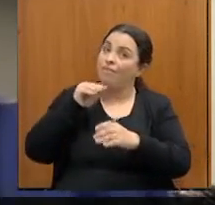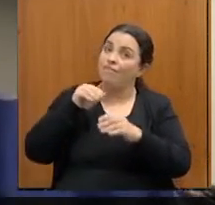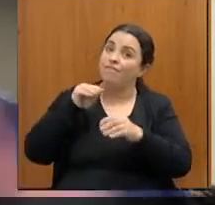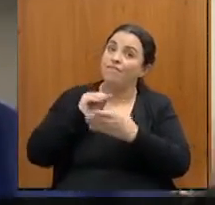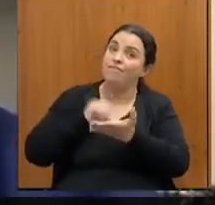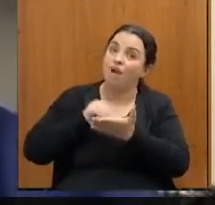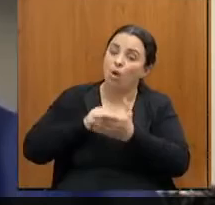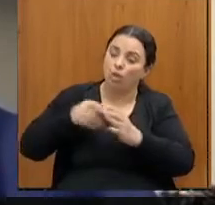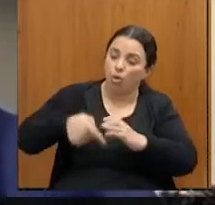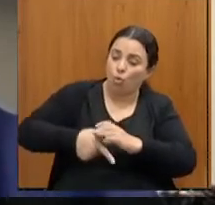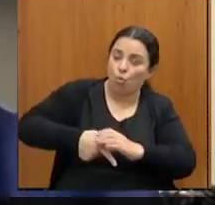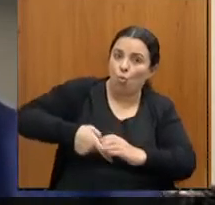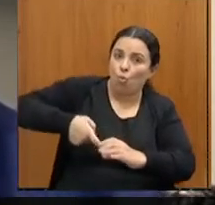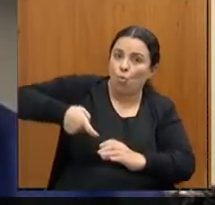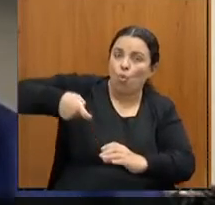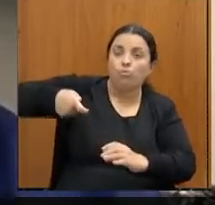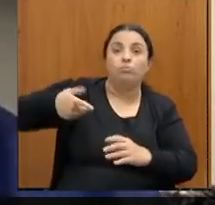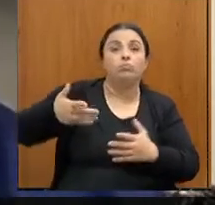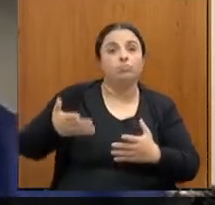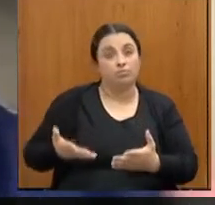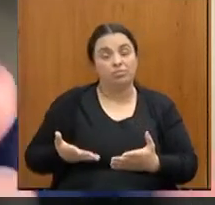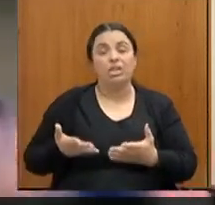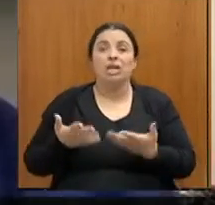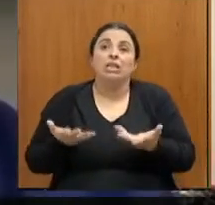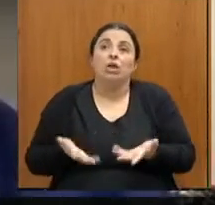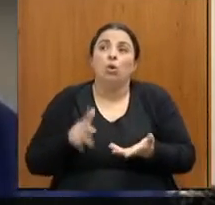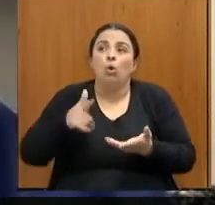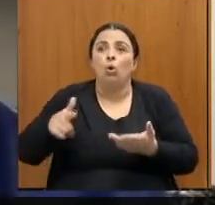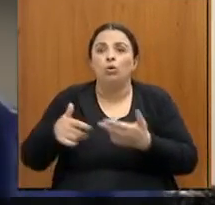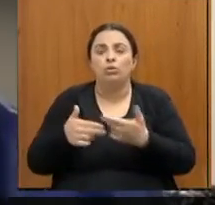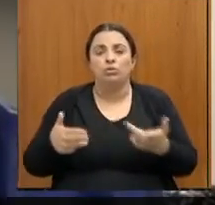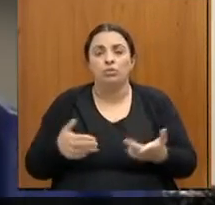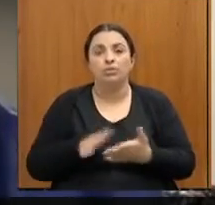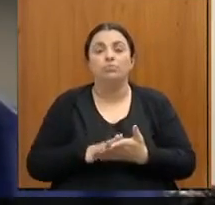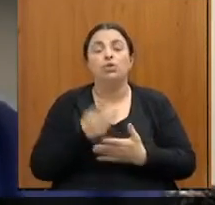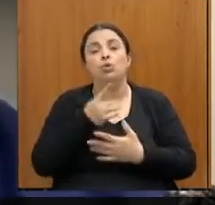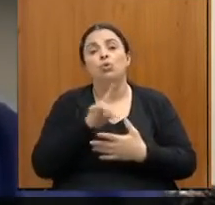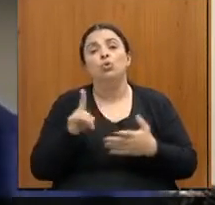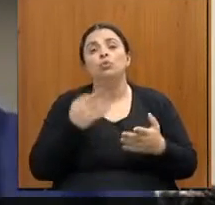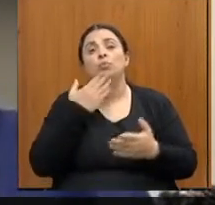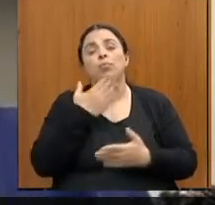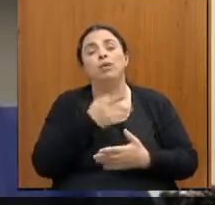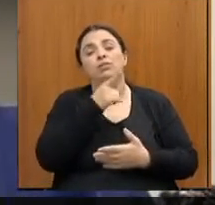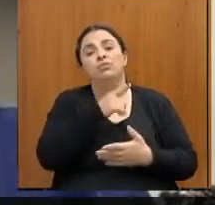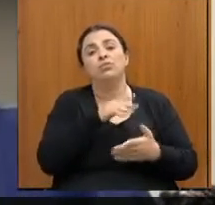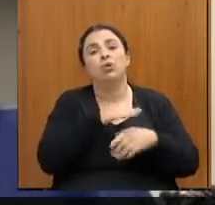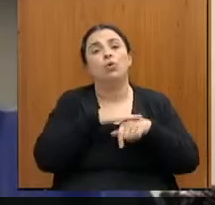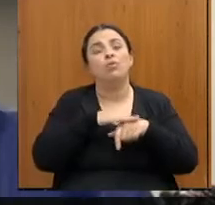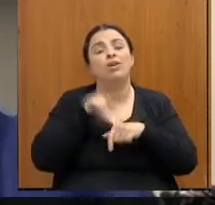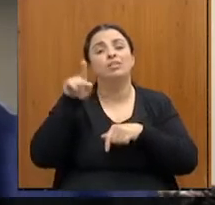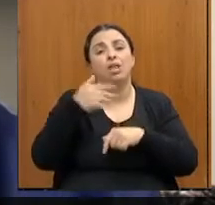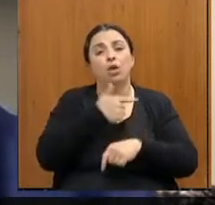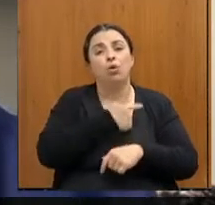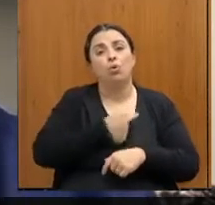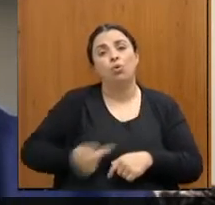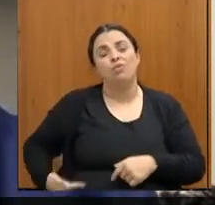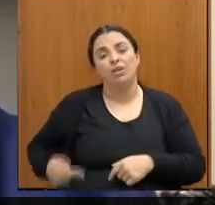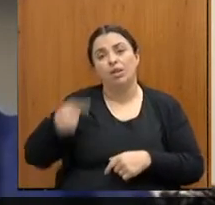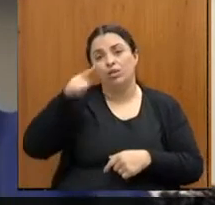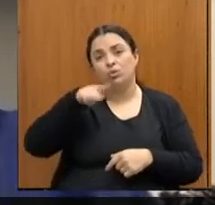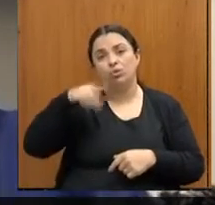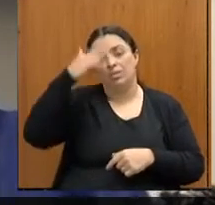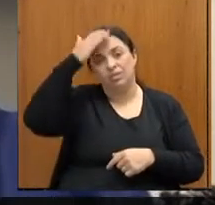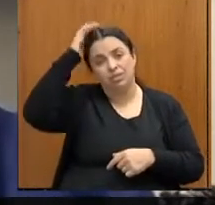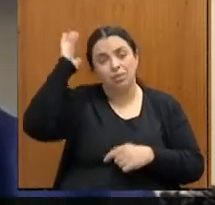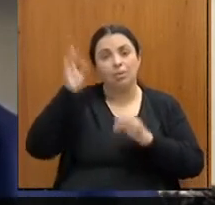alguma coisa nesse sentido e por último peste puxou intervenção muito algum o Senhor para que ele pega aí dentro da